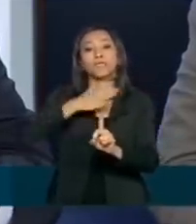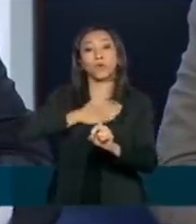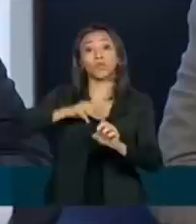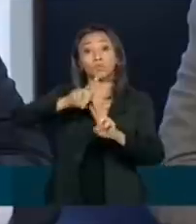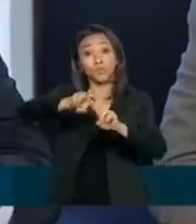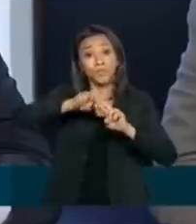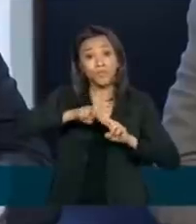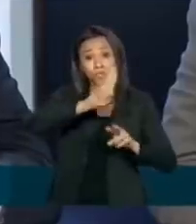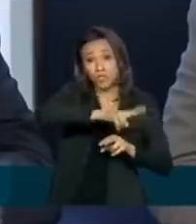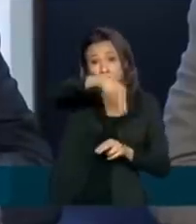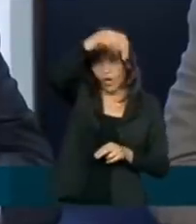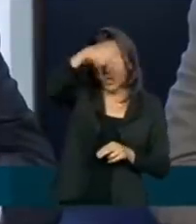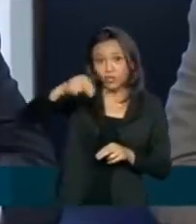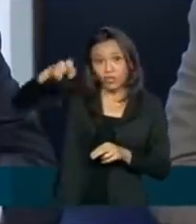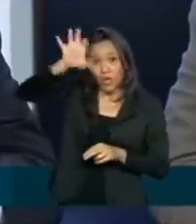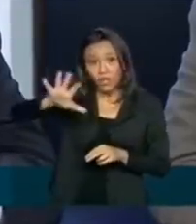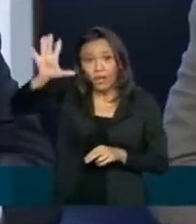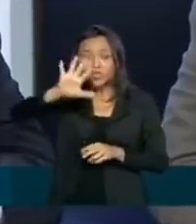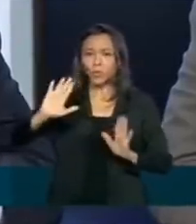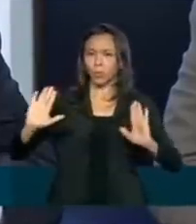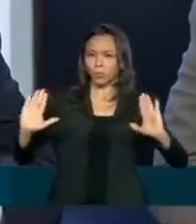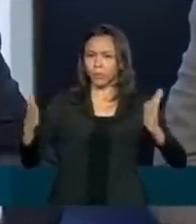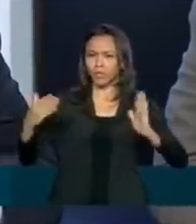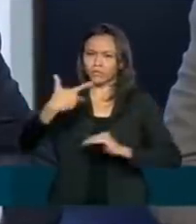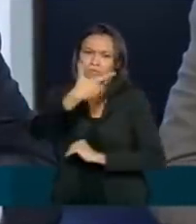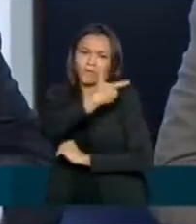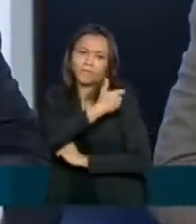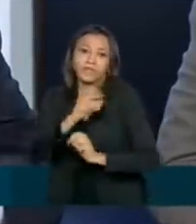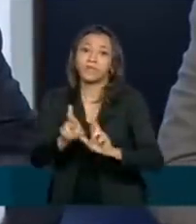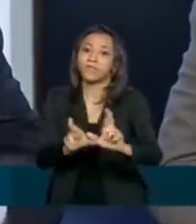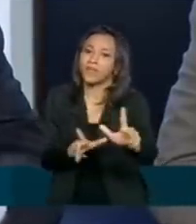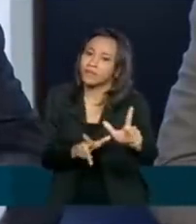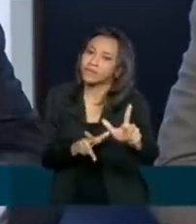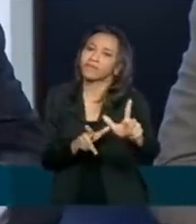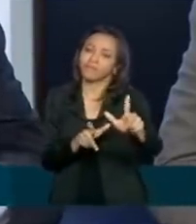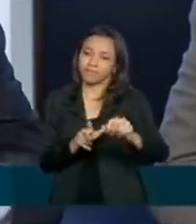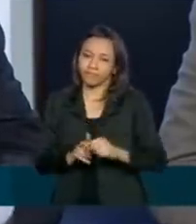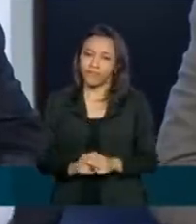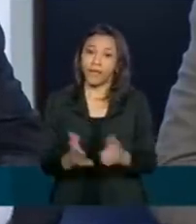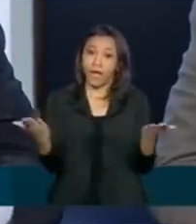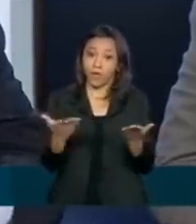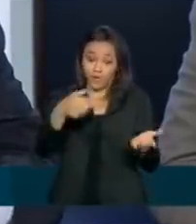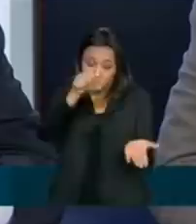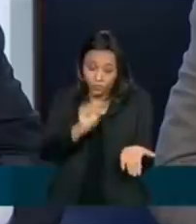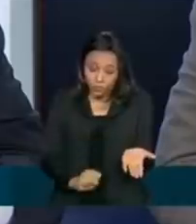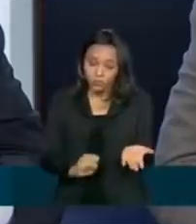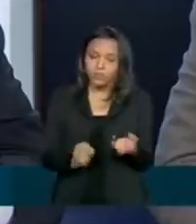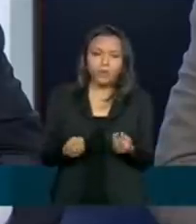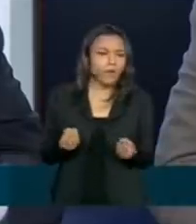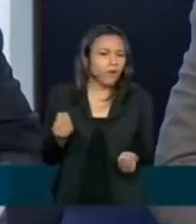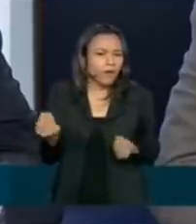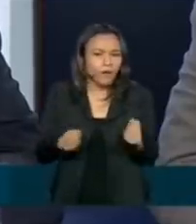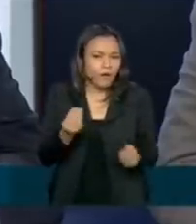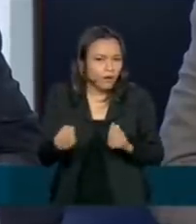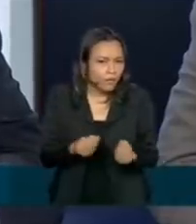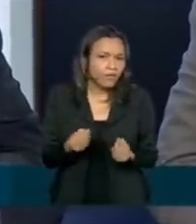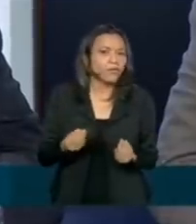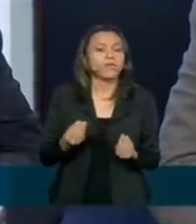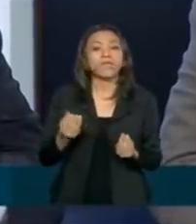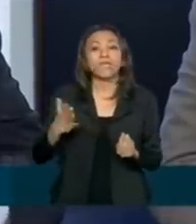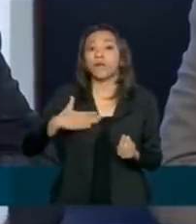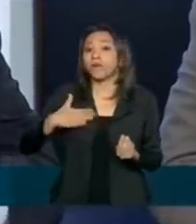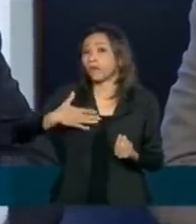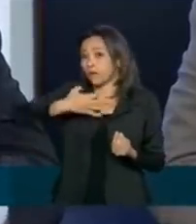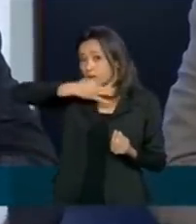diferentes. Nesse momento agora do Centro-Sul, como vai ser esse impacto? Na minha visão, na